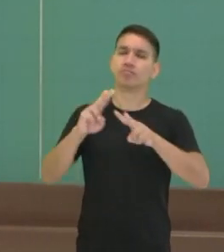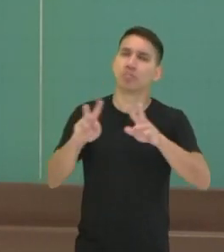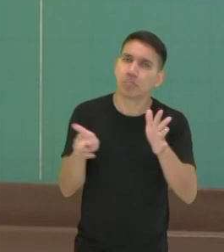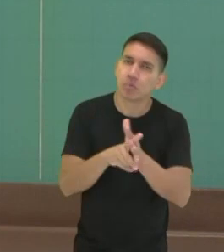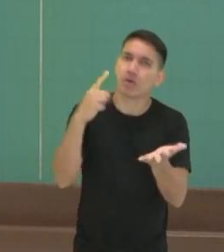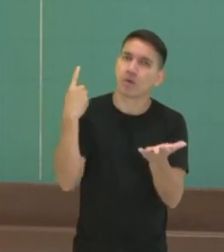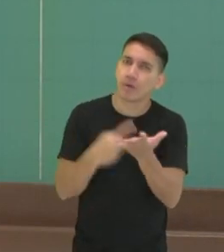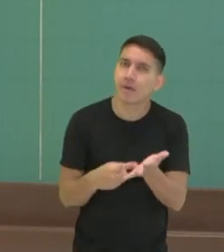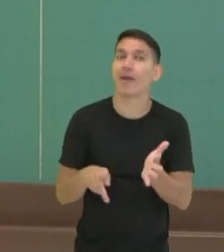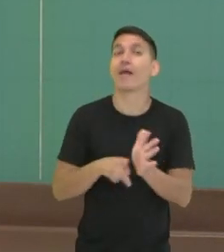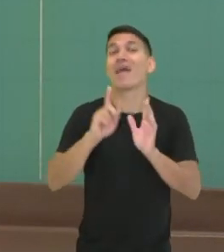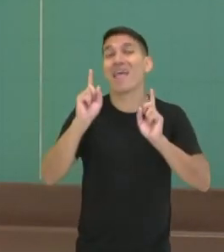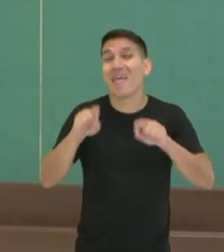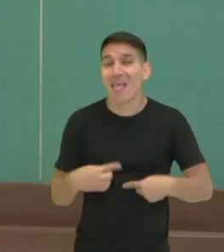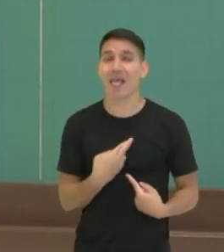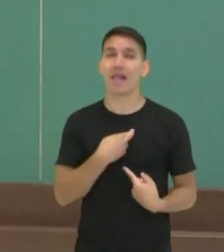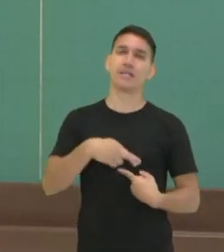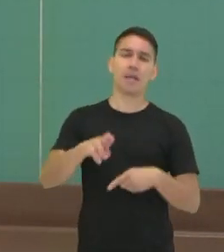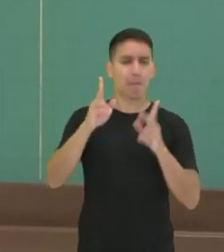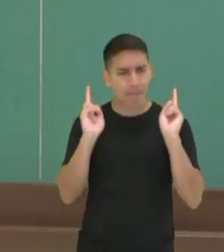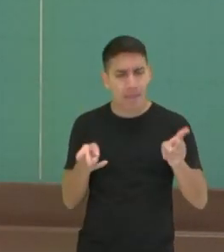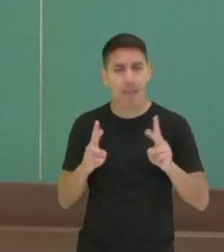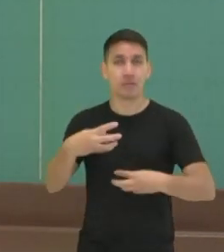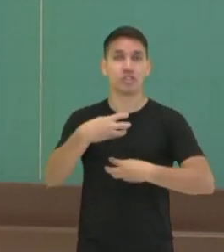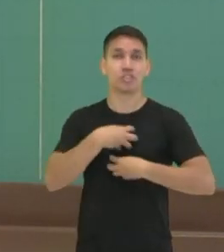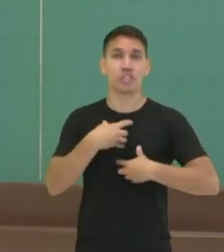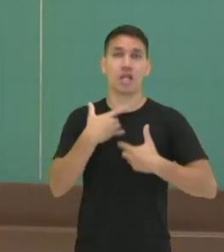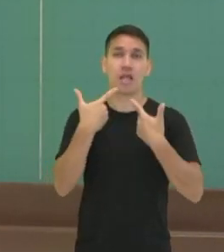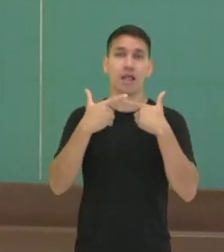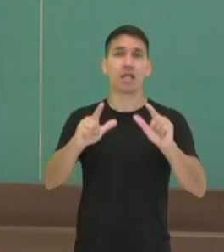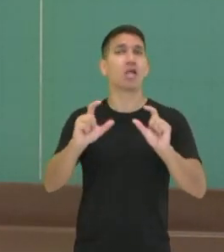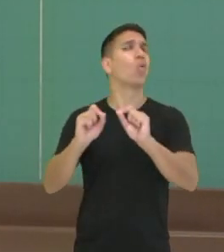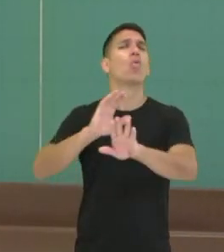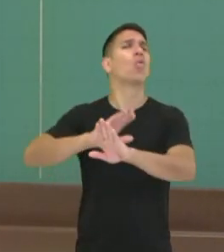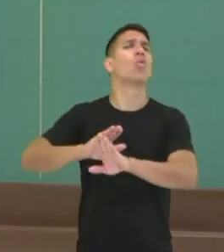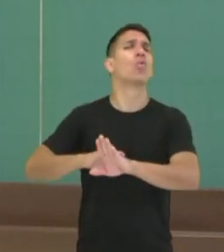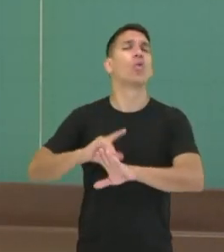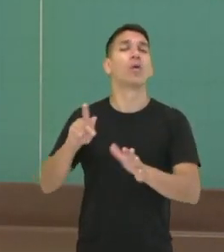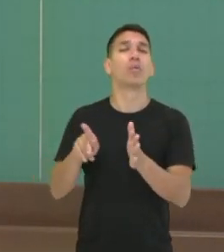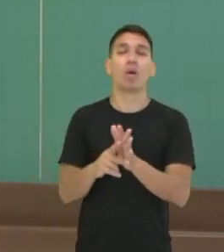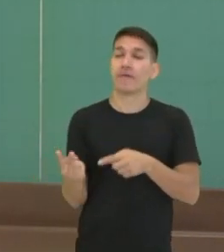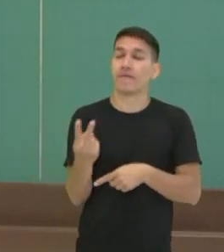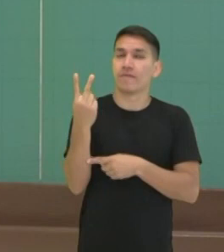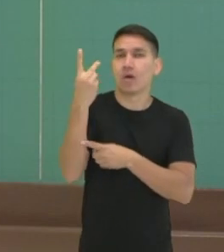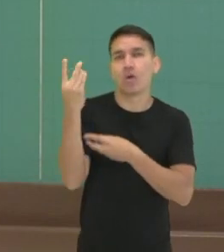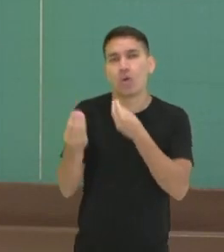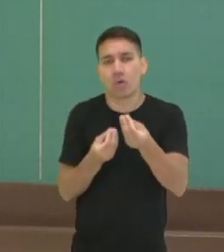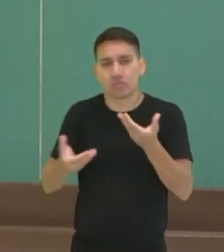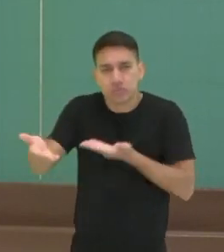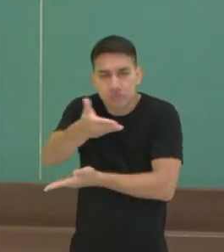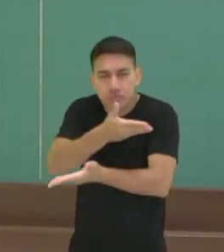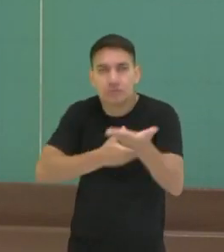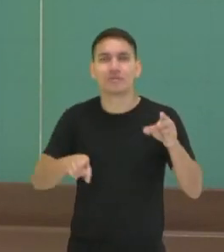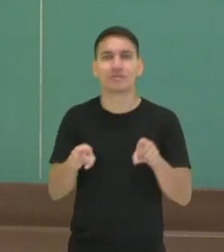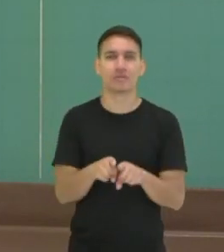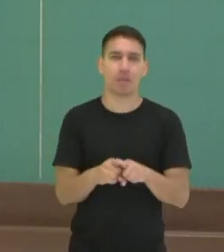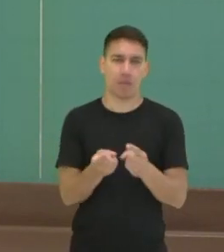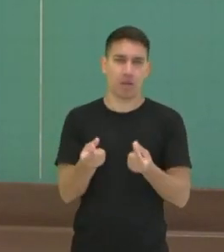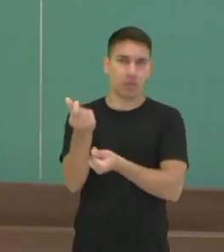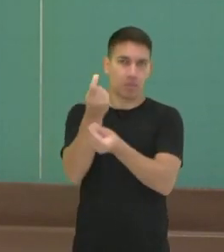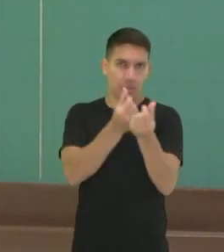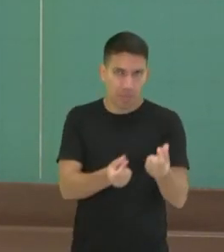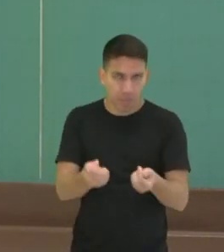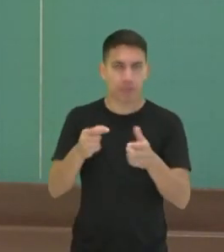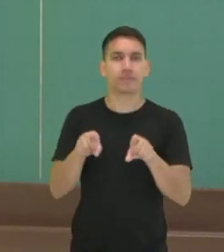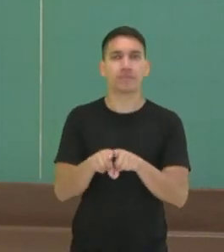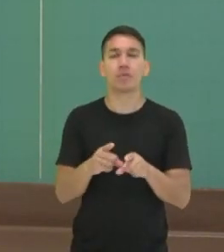medidas. Ele quer que todos falem a mesma língua, na questão de valores, na questão de medição, na questão de contagem. Criação de